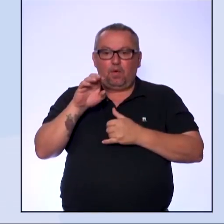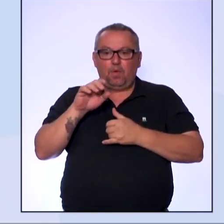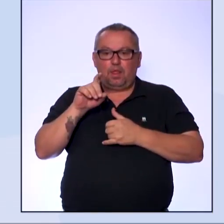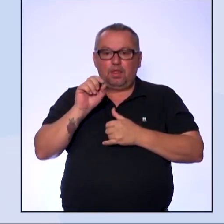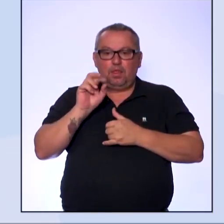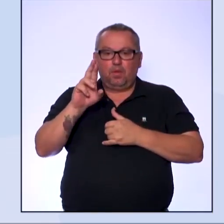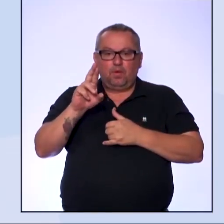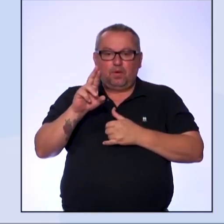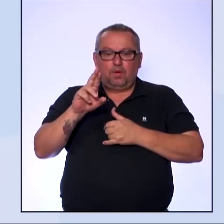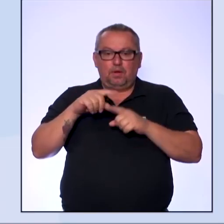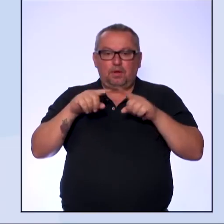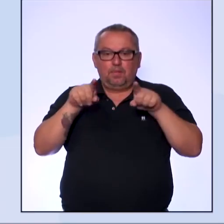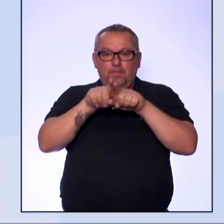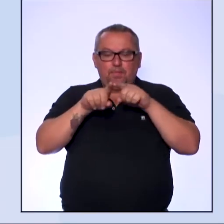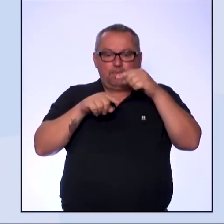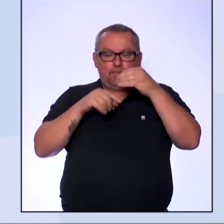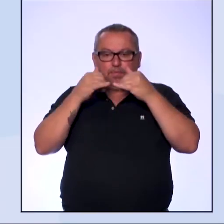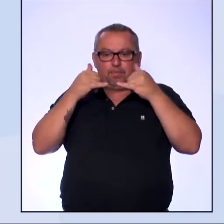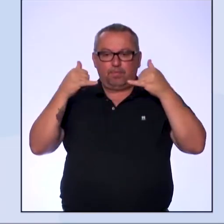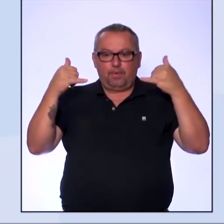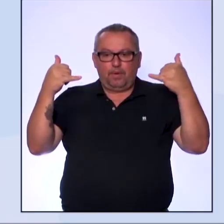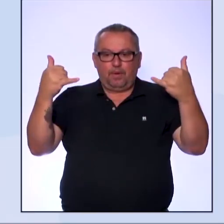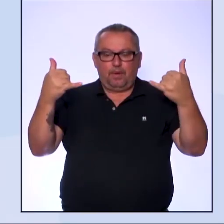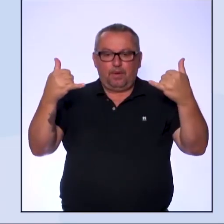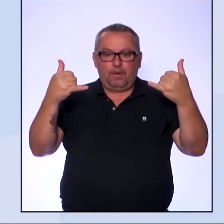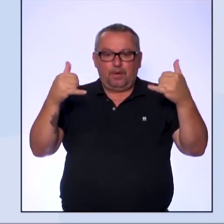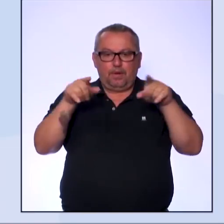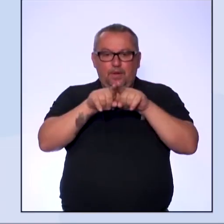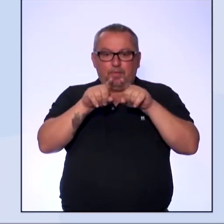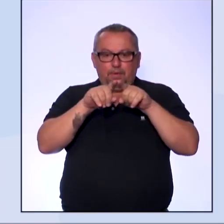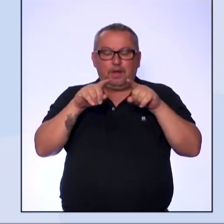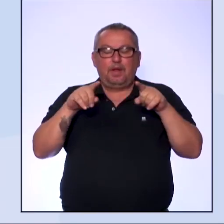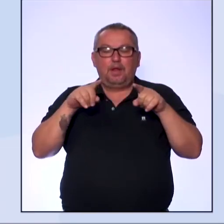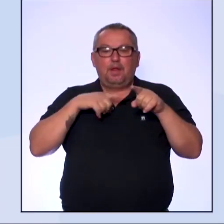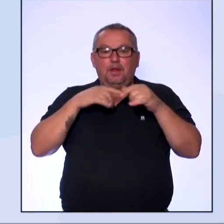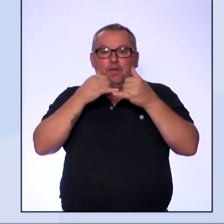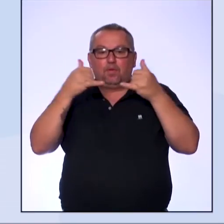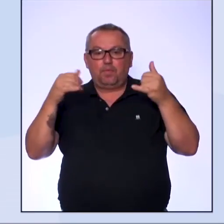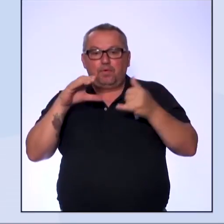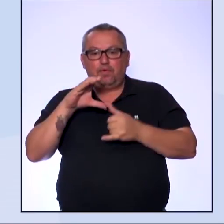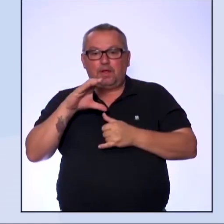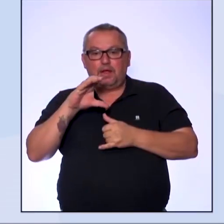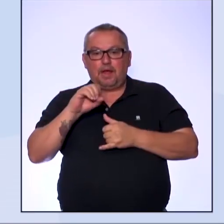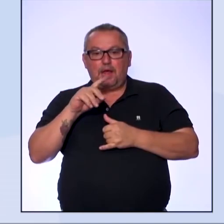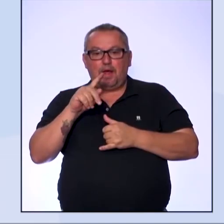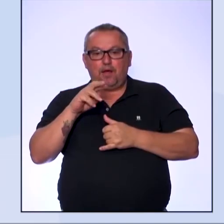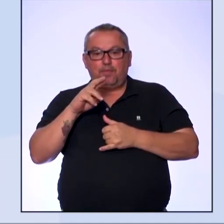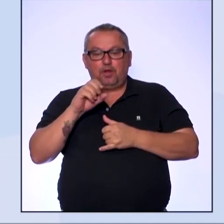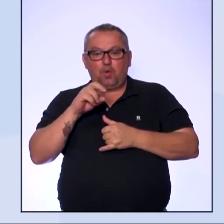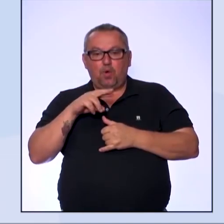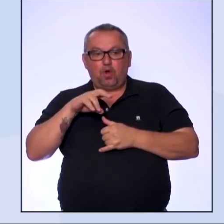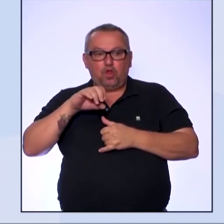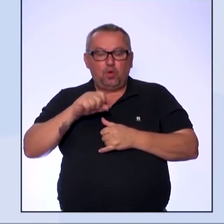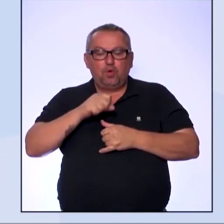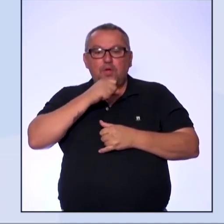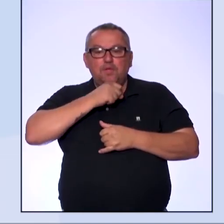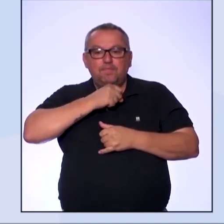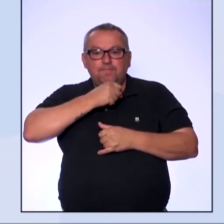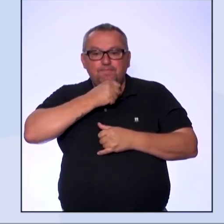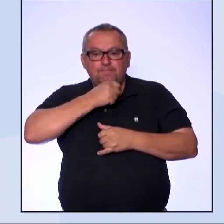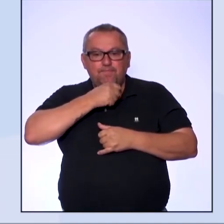linhas imaginárias. E depois nós temos aí o trópico de Capricórnio. Tudo bem? Lembrando que